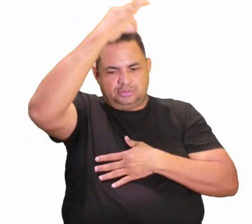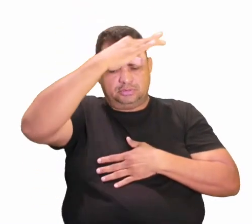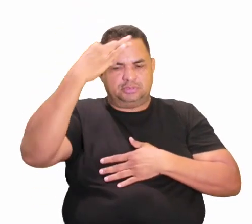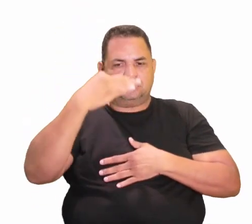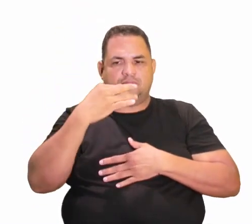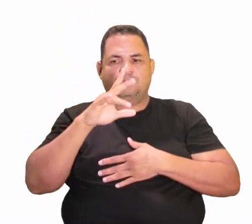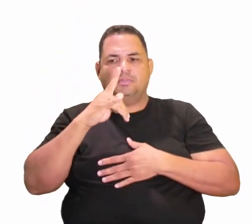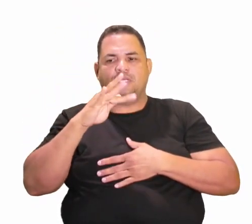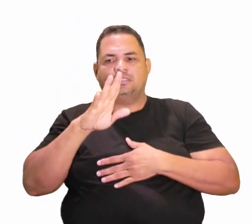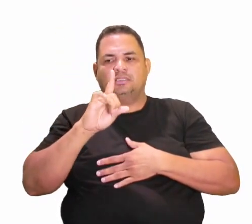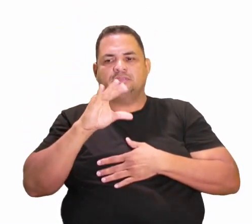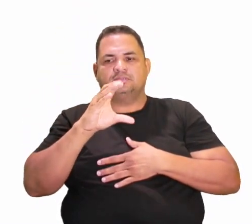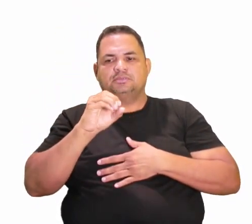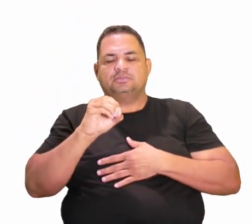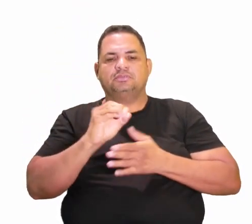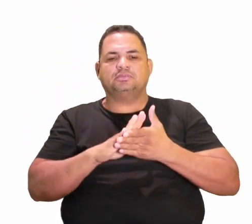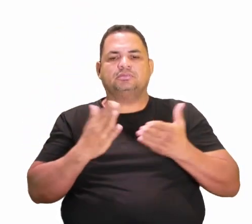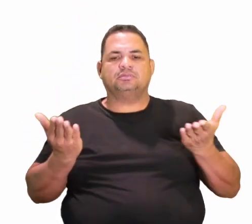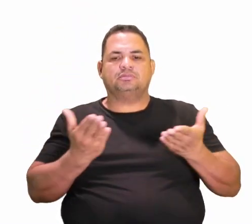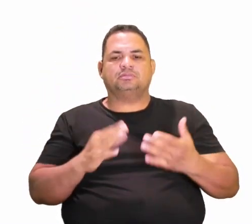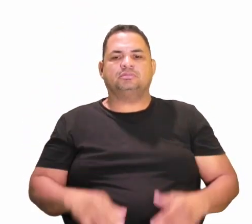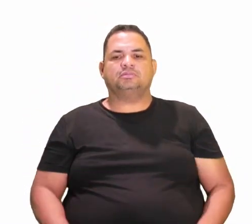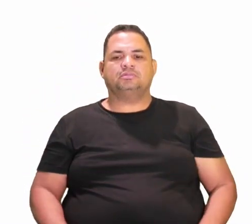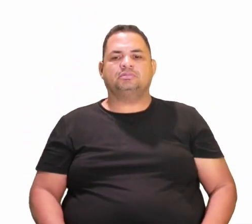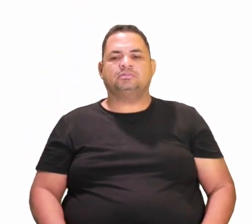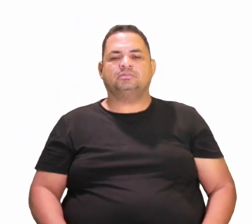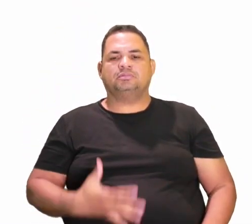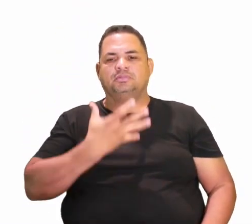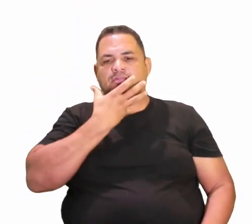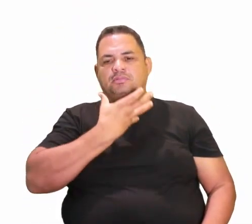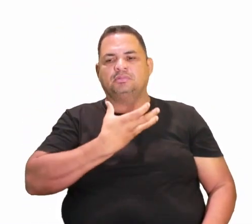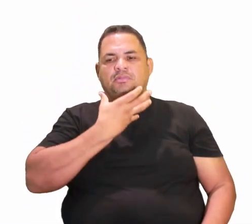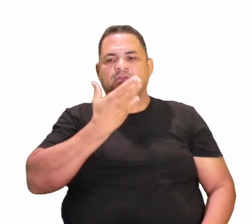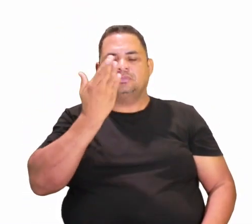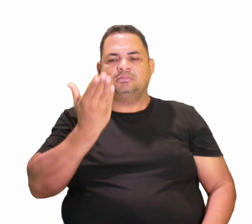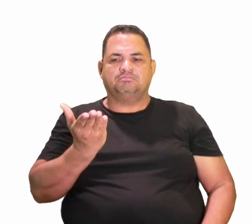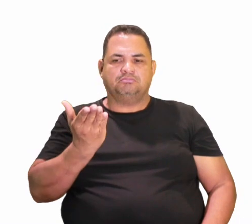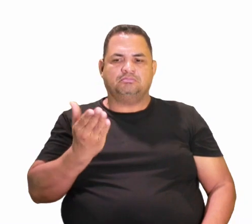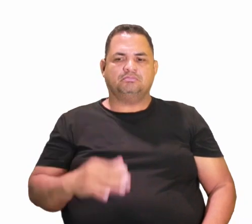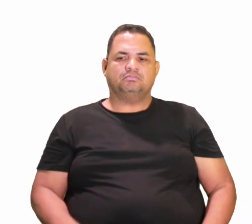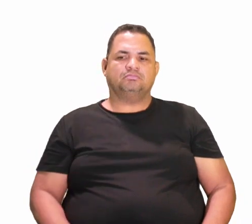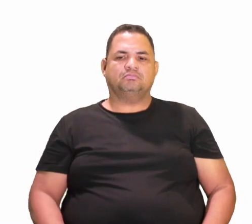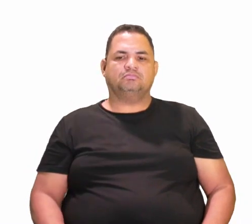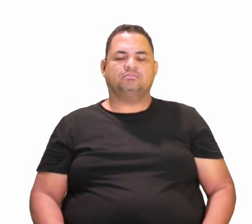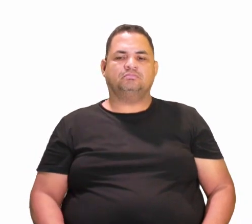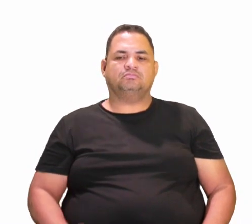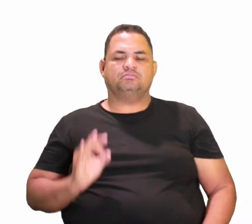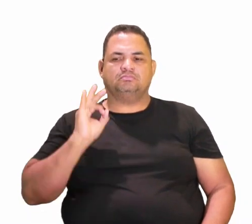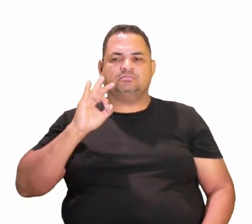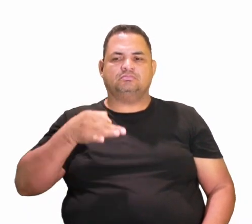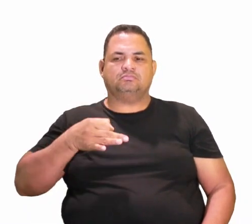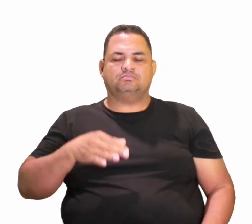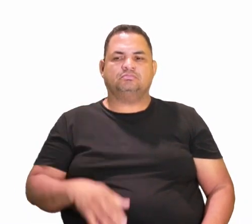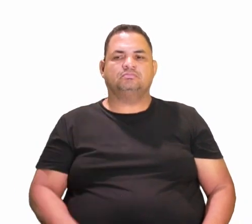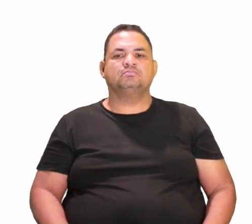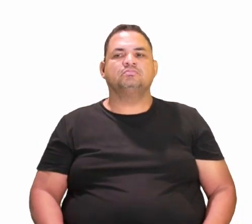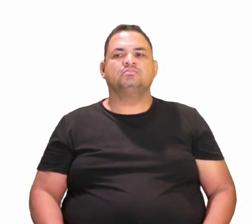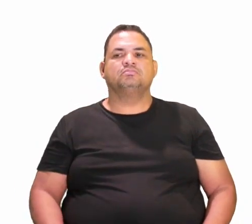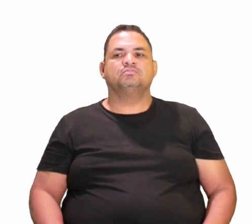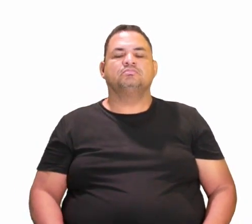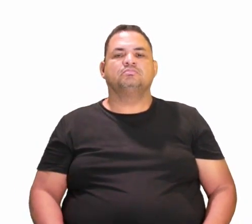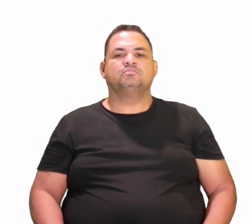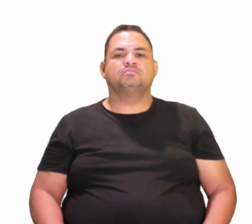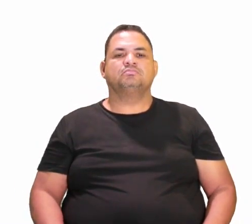europeu. E essa próxima, todo mundo sabe que é, obviamente, o Natal, certo?